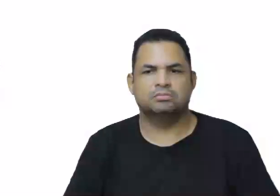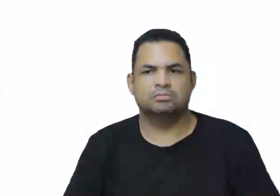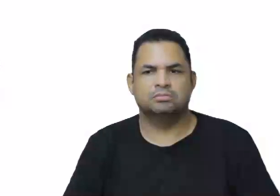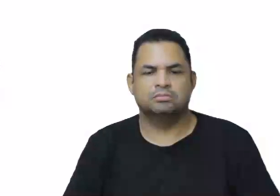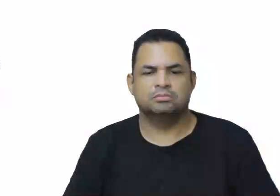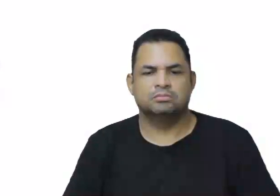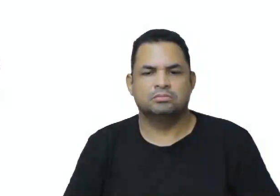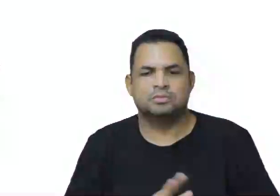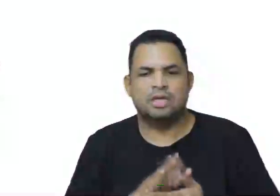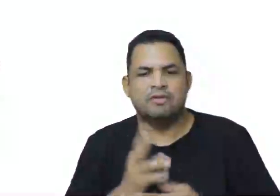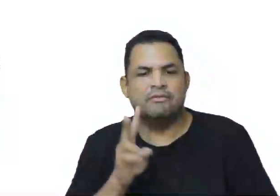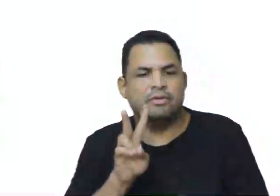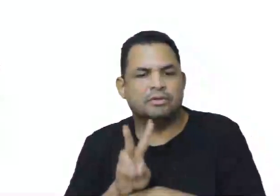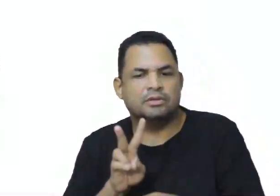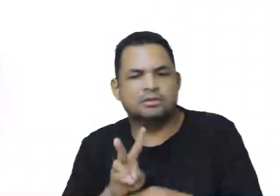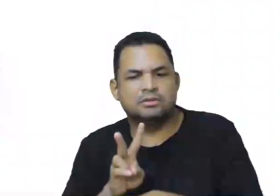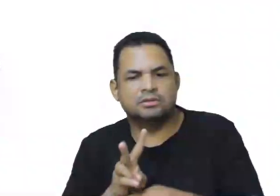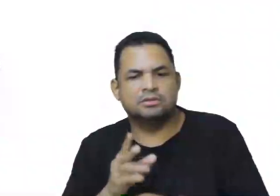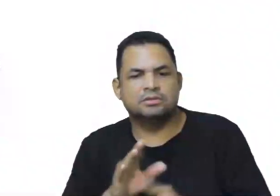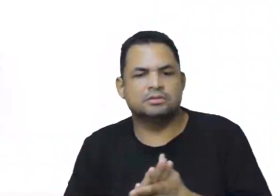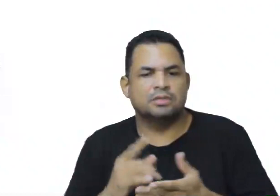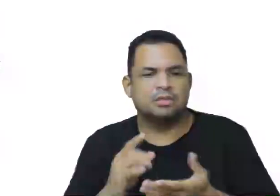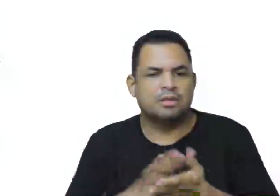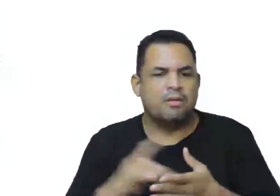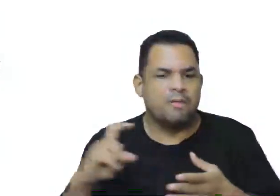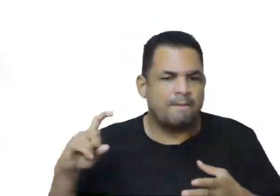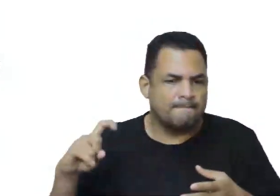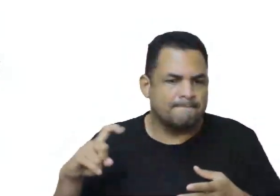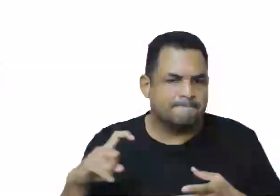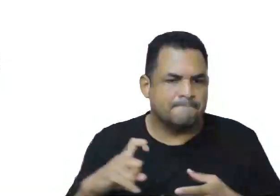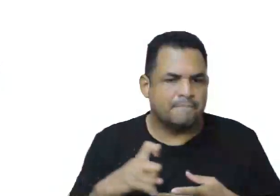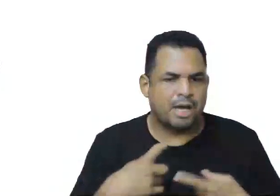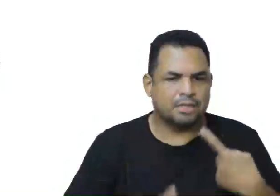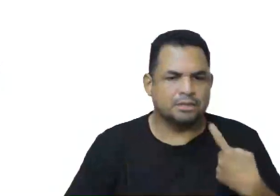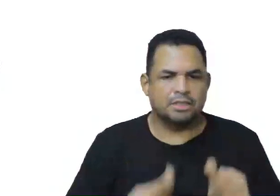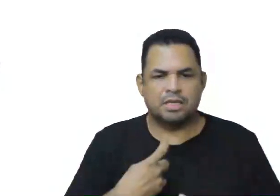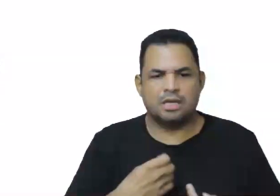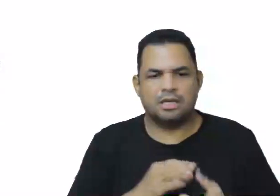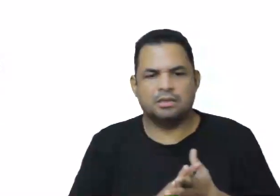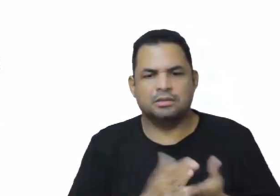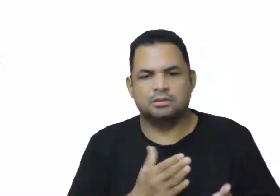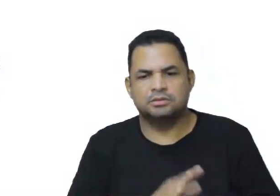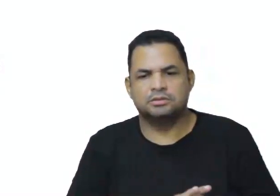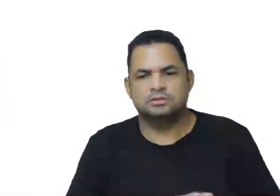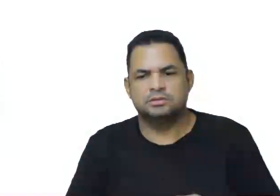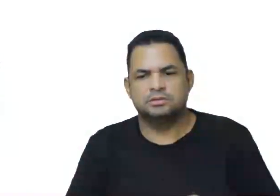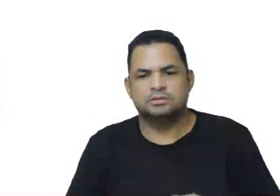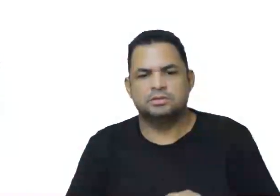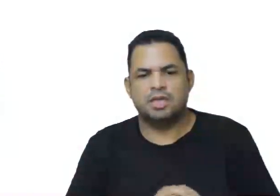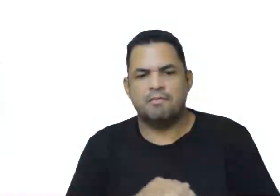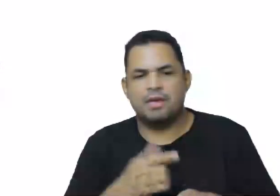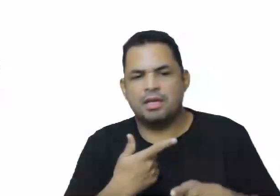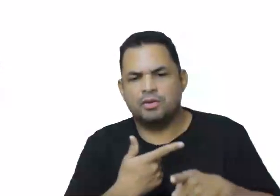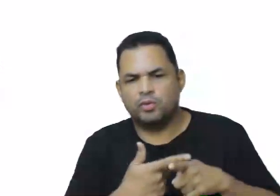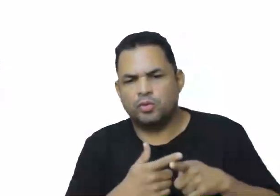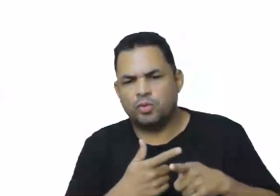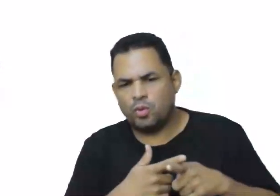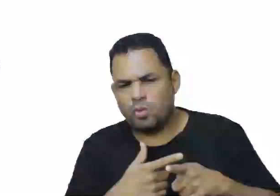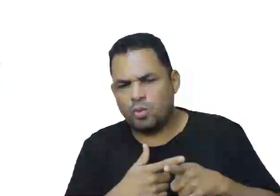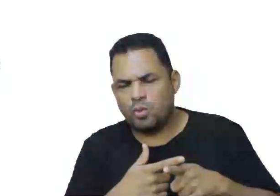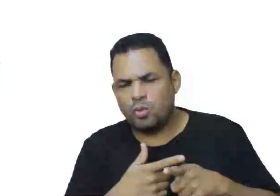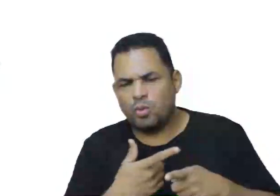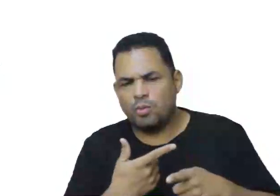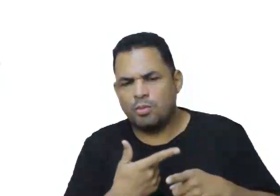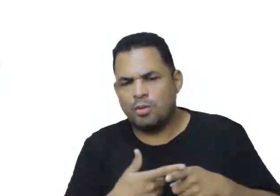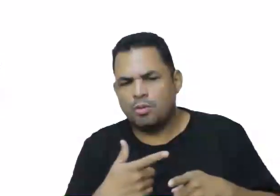contra micro-organismos, como bactérias e outras infecções, tá bom? Então, tudo isso já,